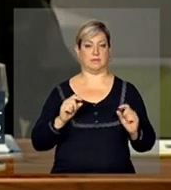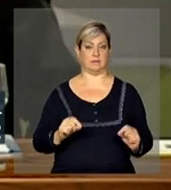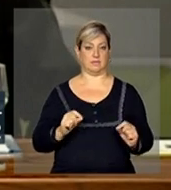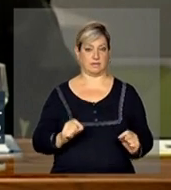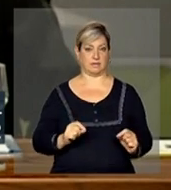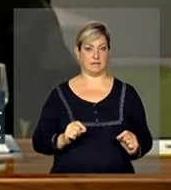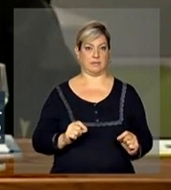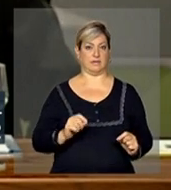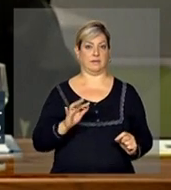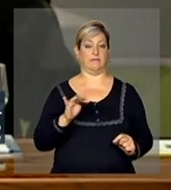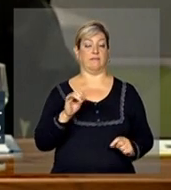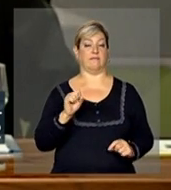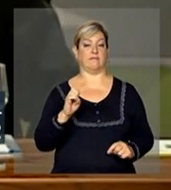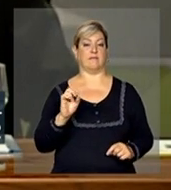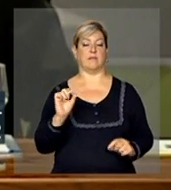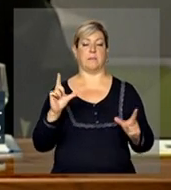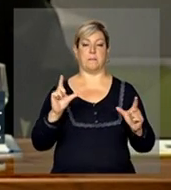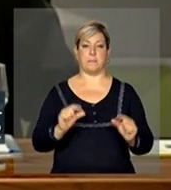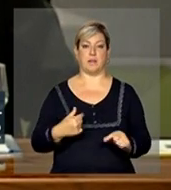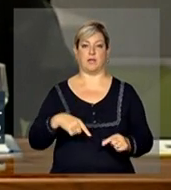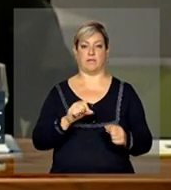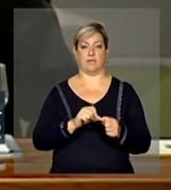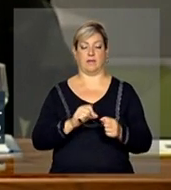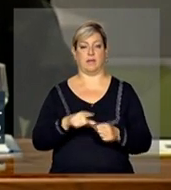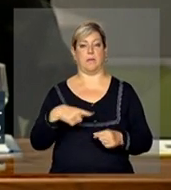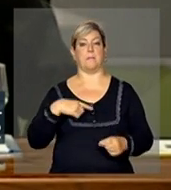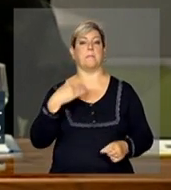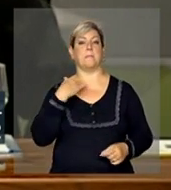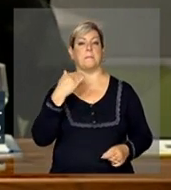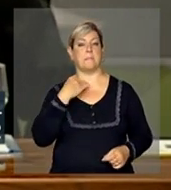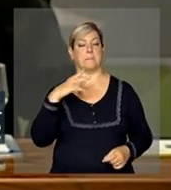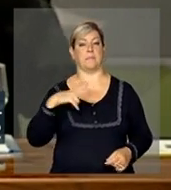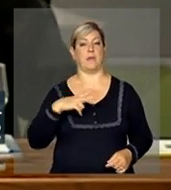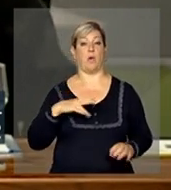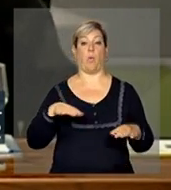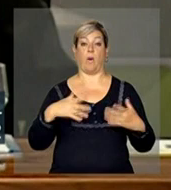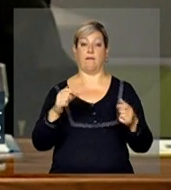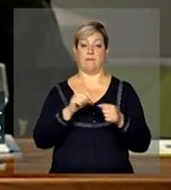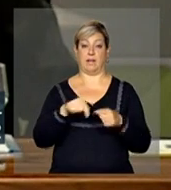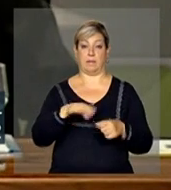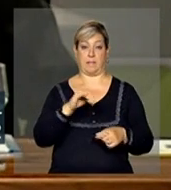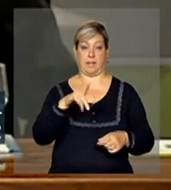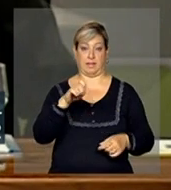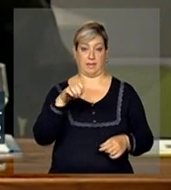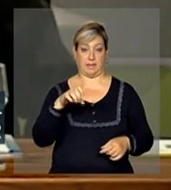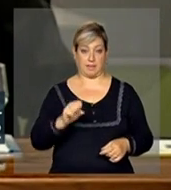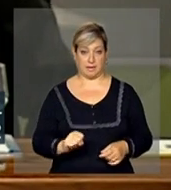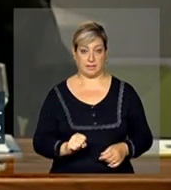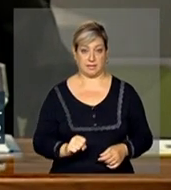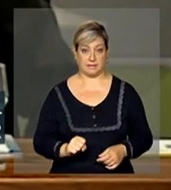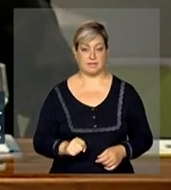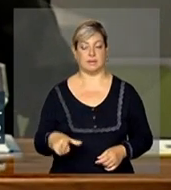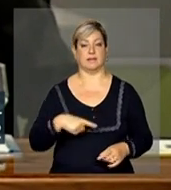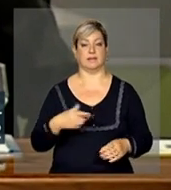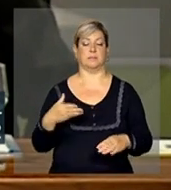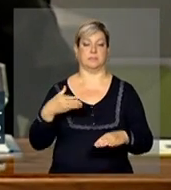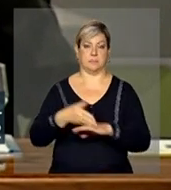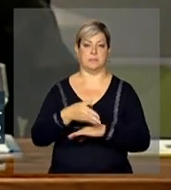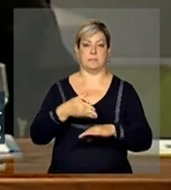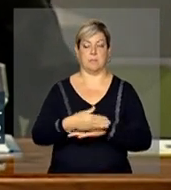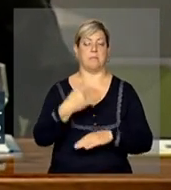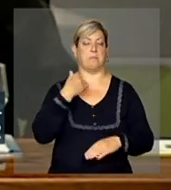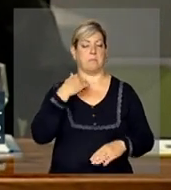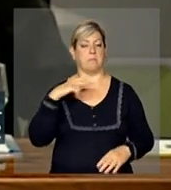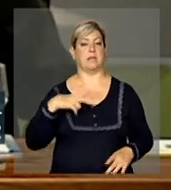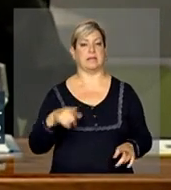você tem, se feito pelo banco privado. Quando ele é feito através do BNDES, o banco privado participa também, ou